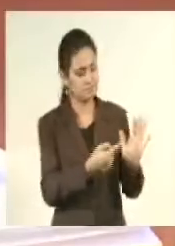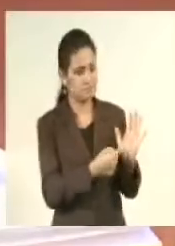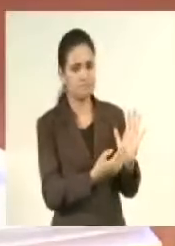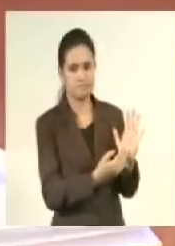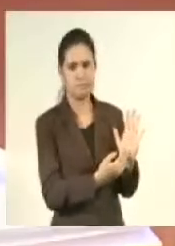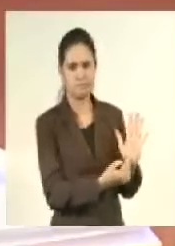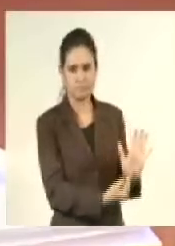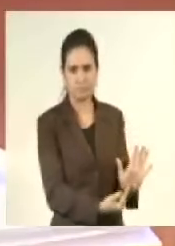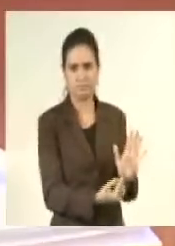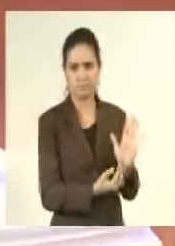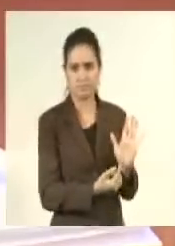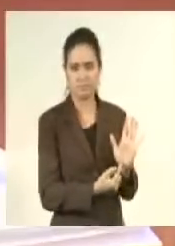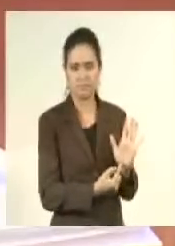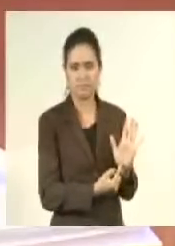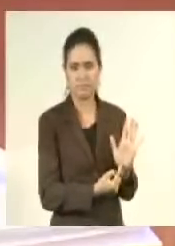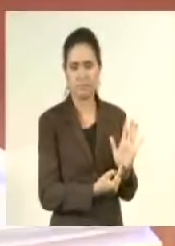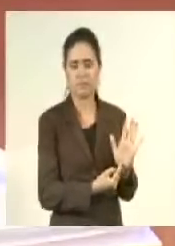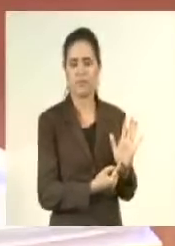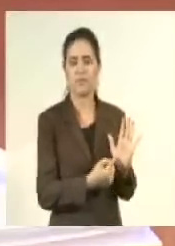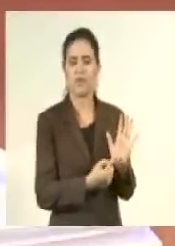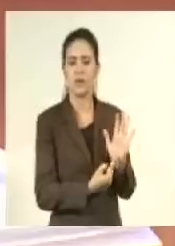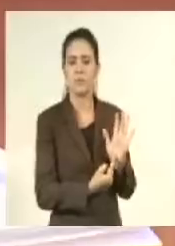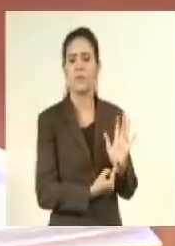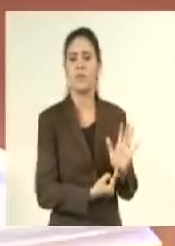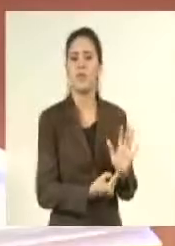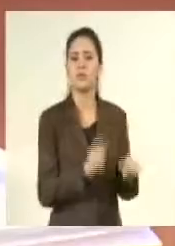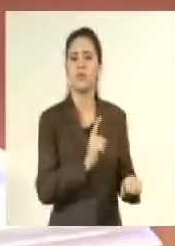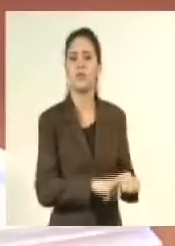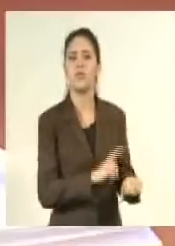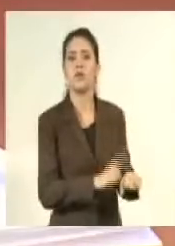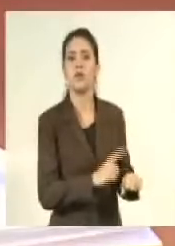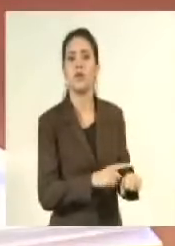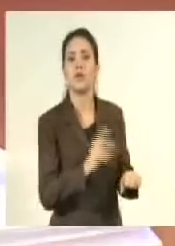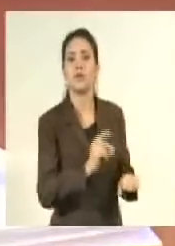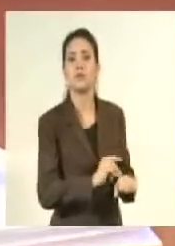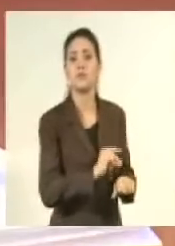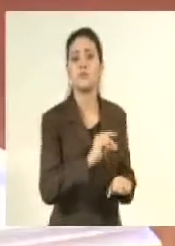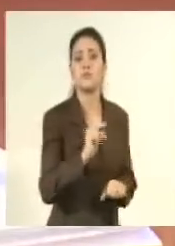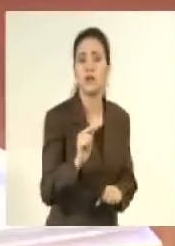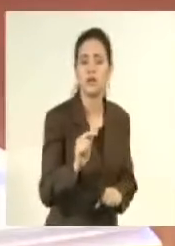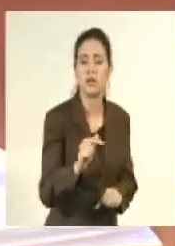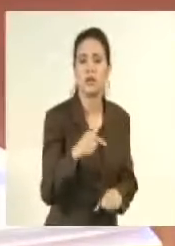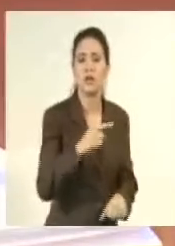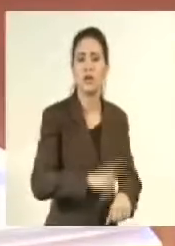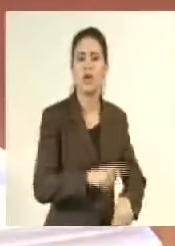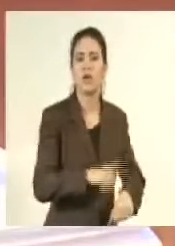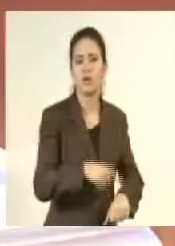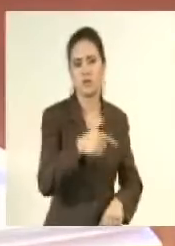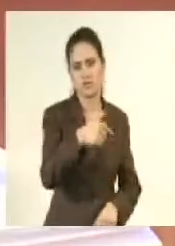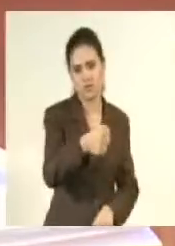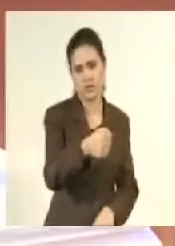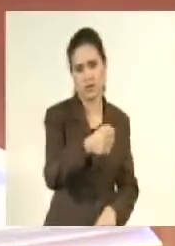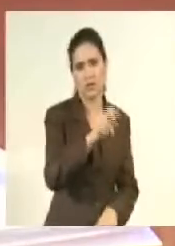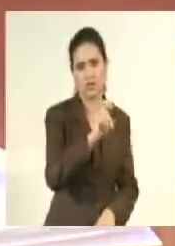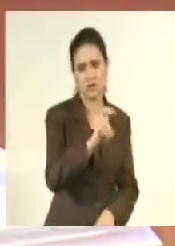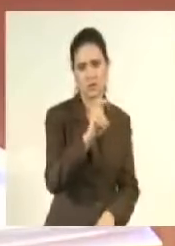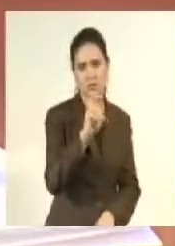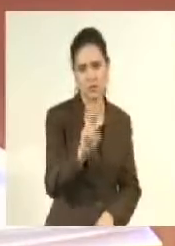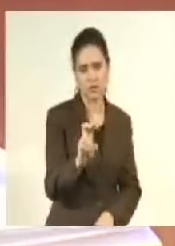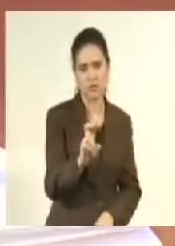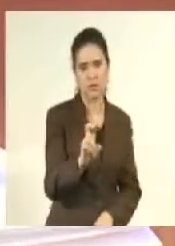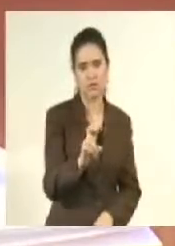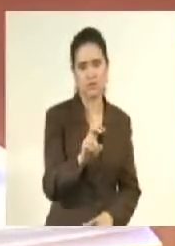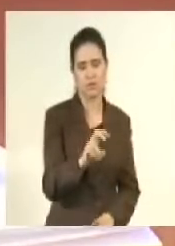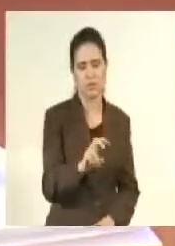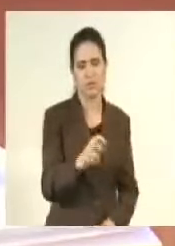relatam o horário que ele saiu, às 7h55 de São João dos Patos, que eu